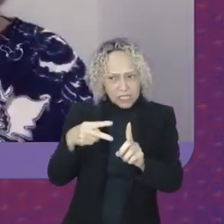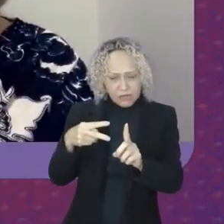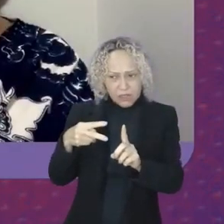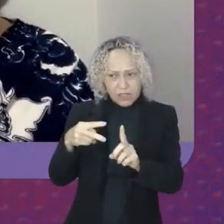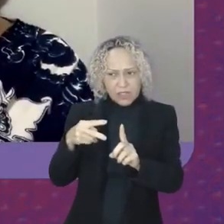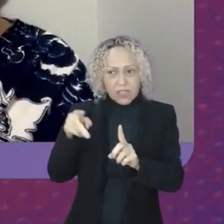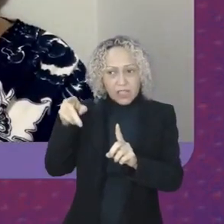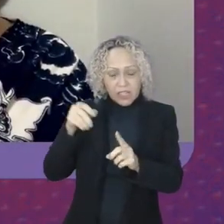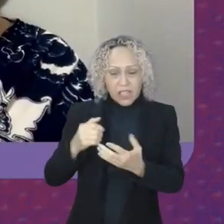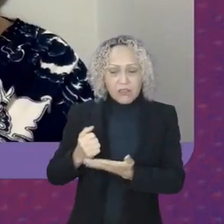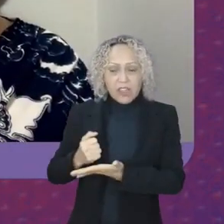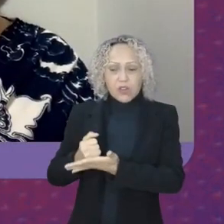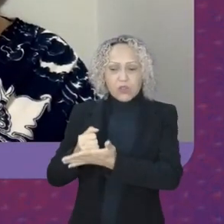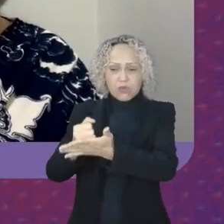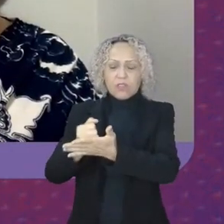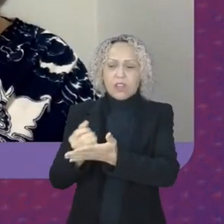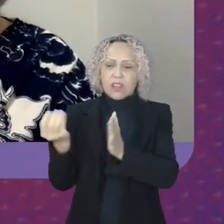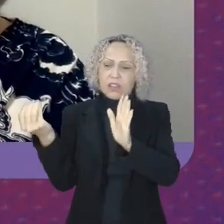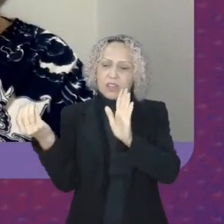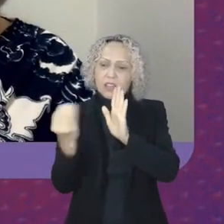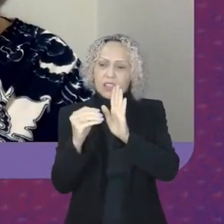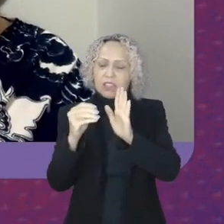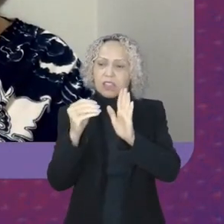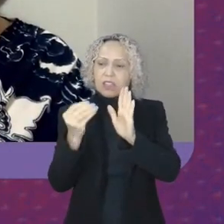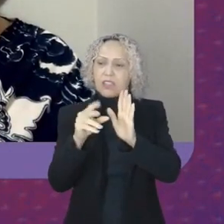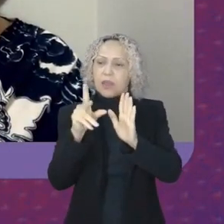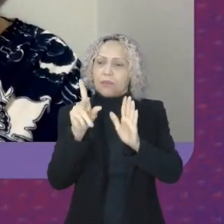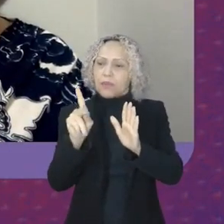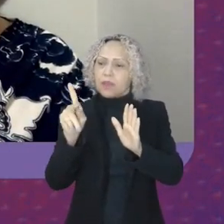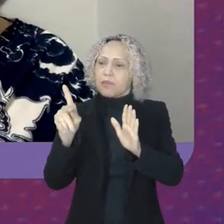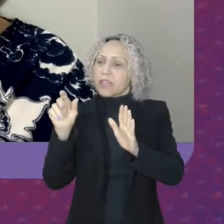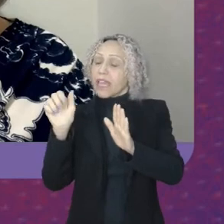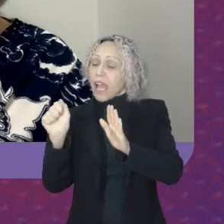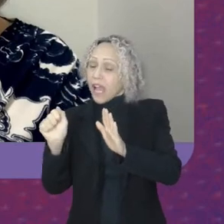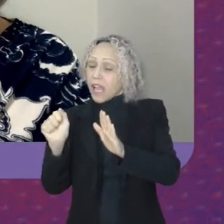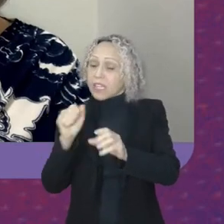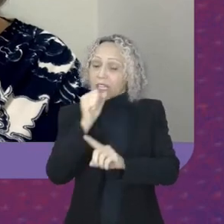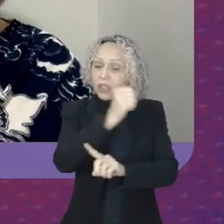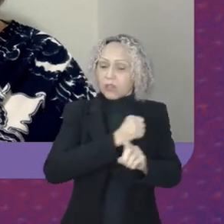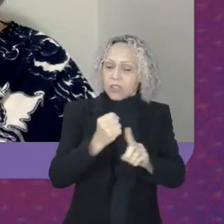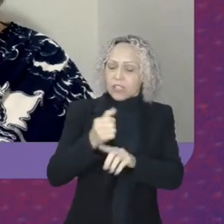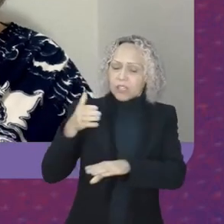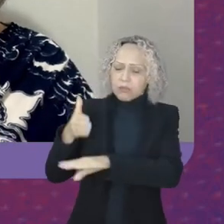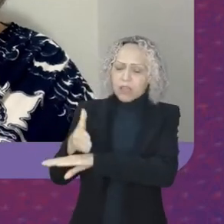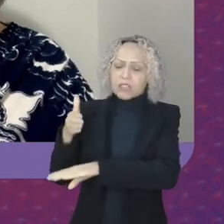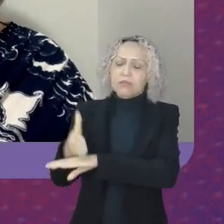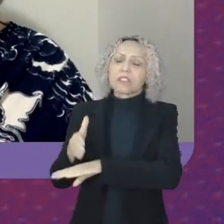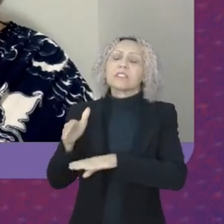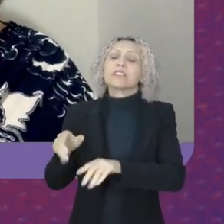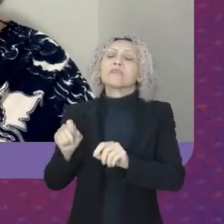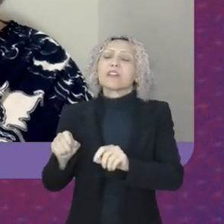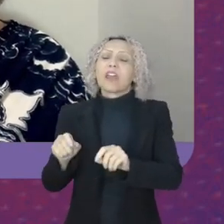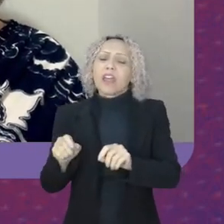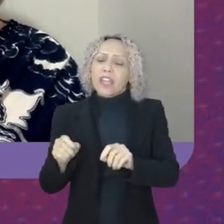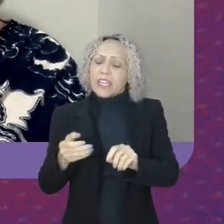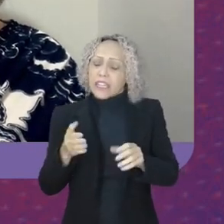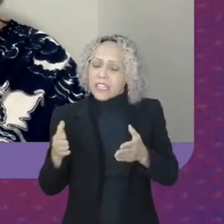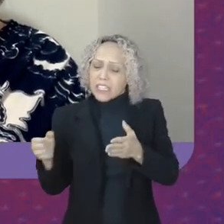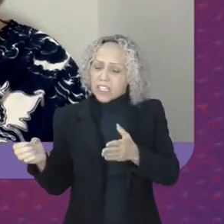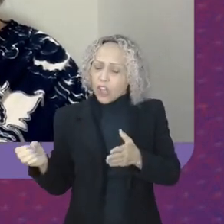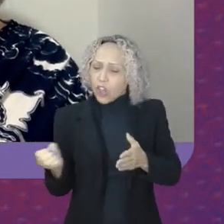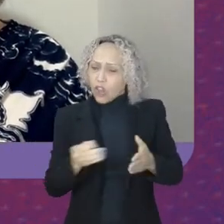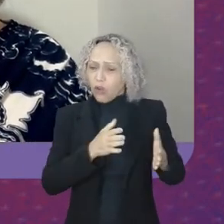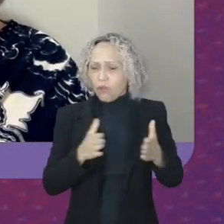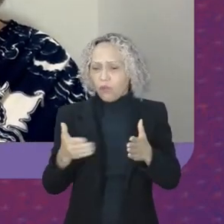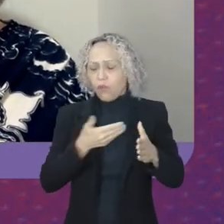PPA participativo, né, inovação desse governo Lula, para ouvir o povo